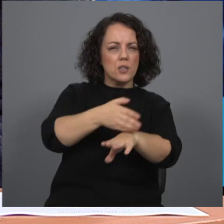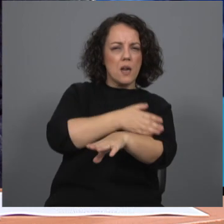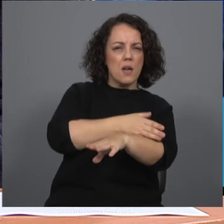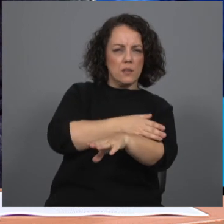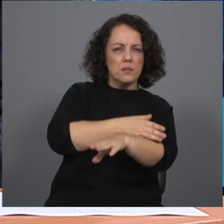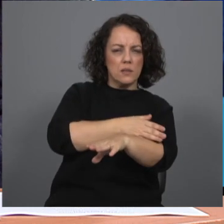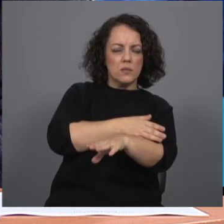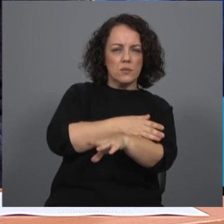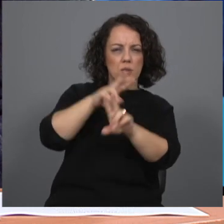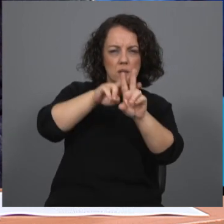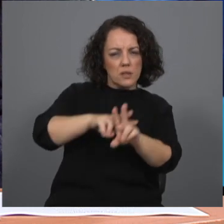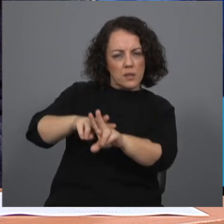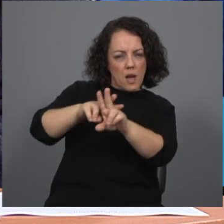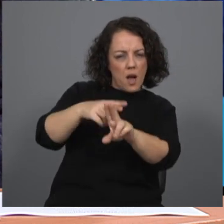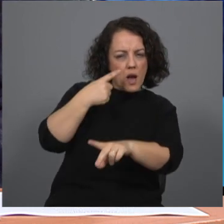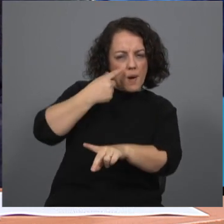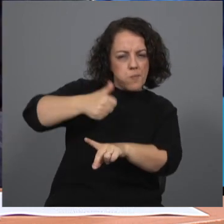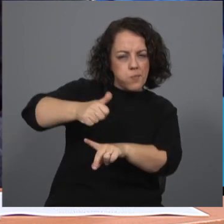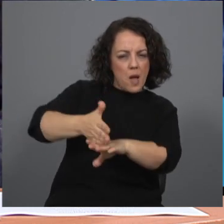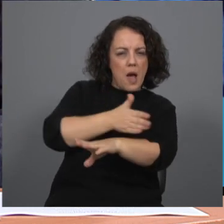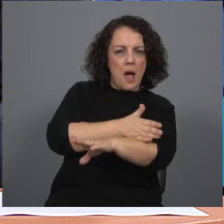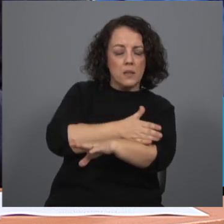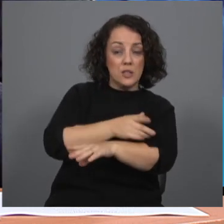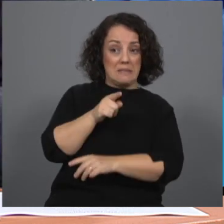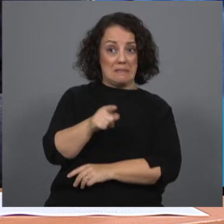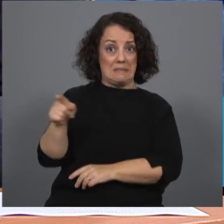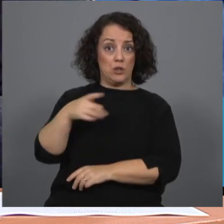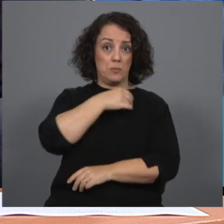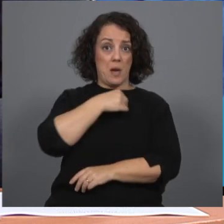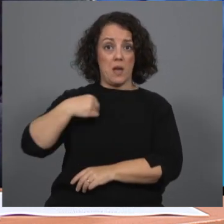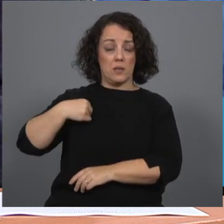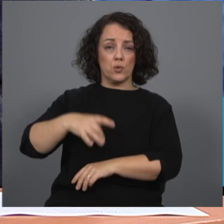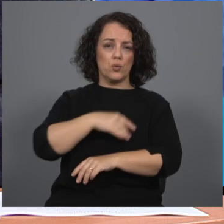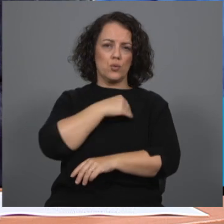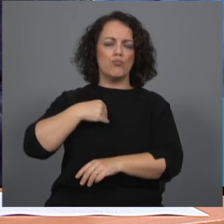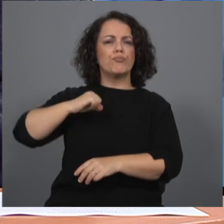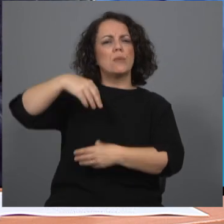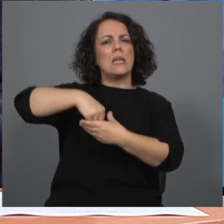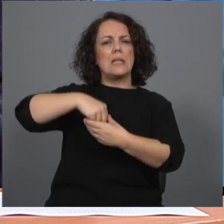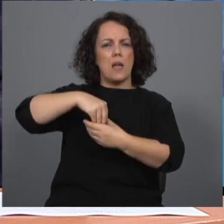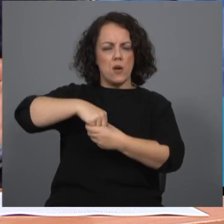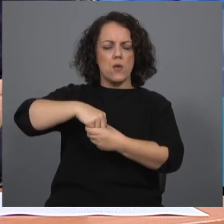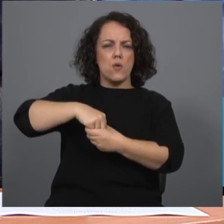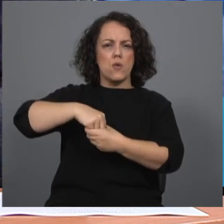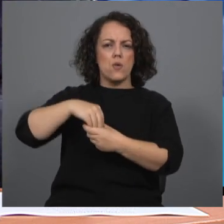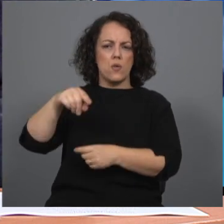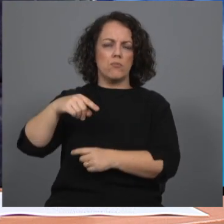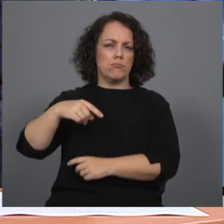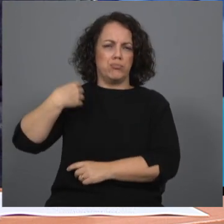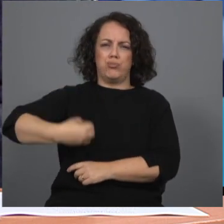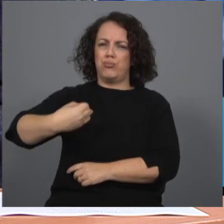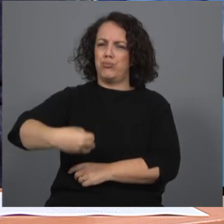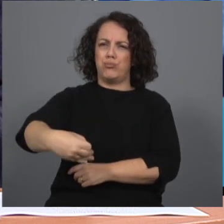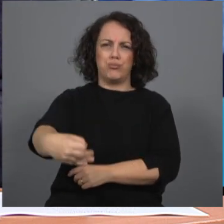uma situação que todos os médicos, sobretudo intensivistas, têm na ordem do dia, ou